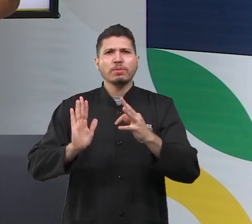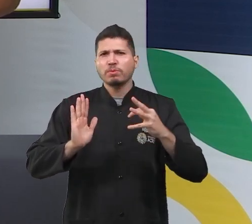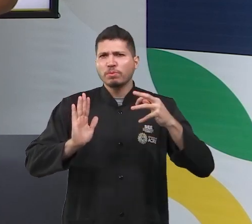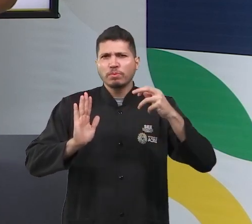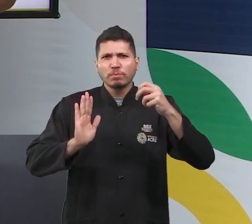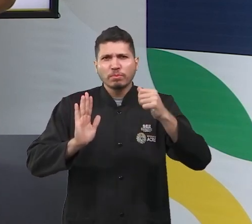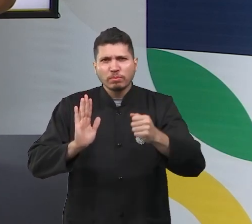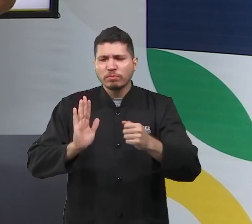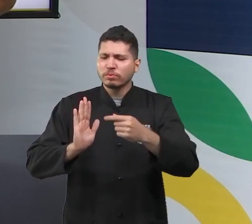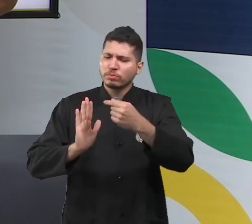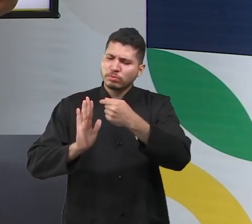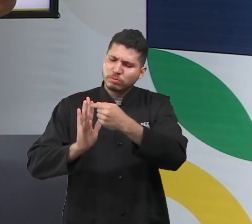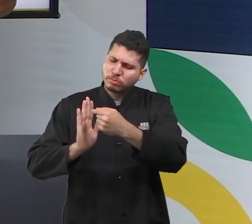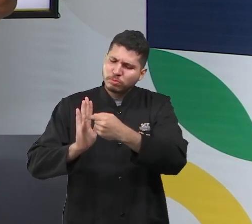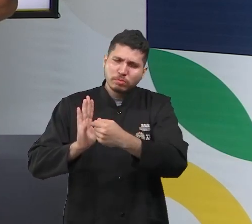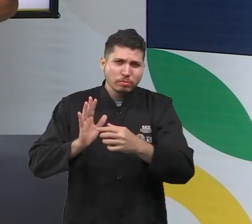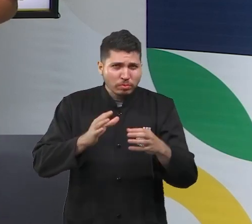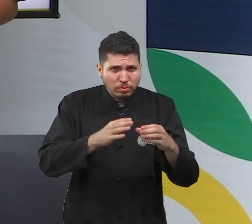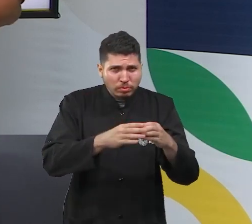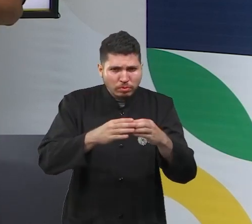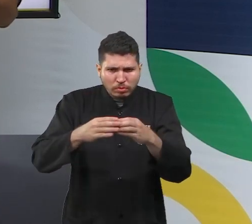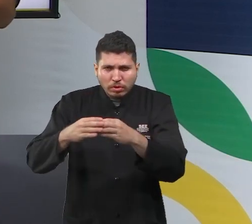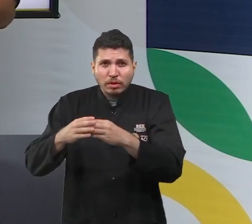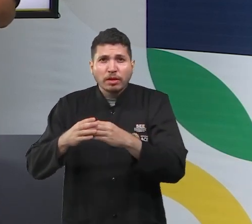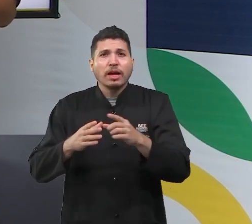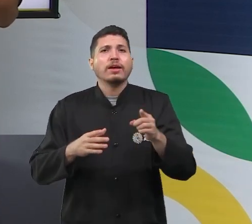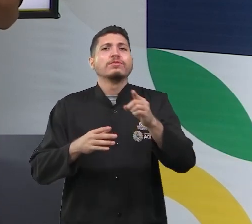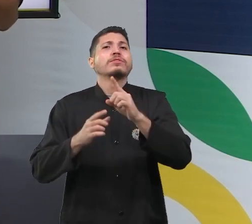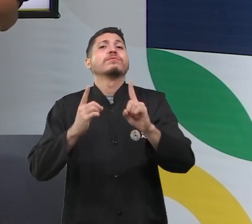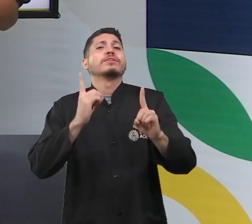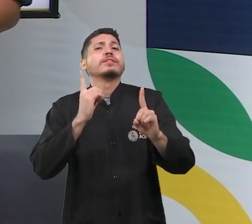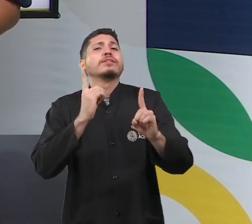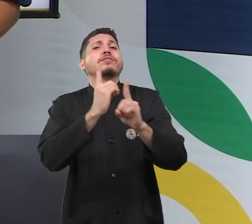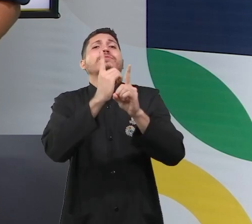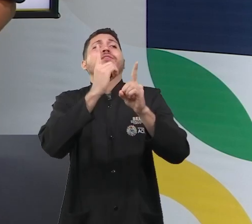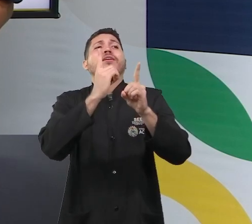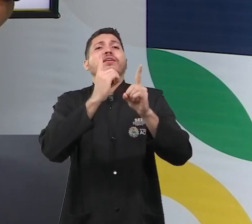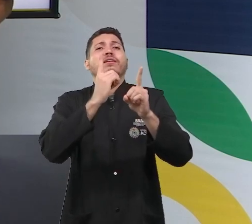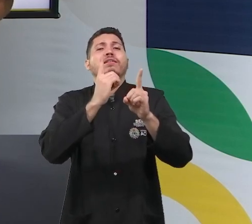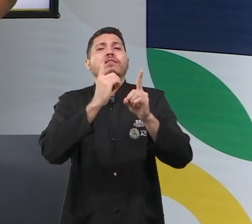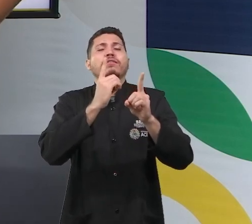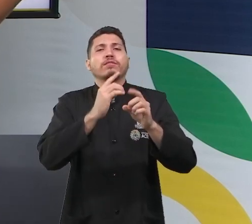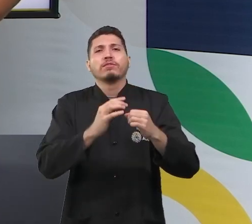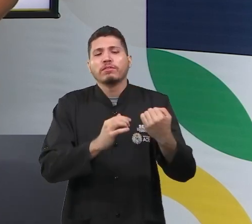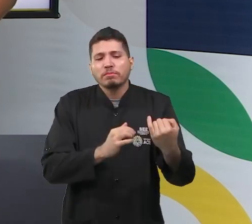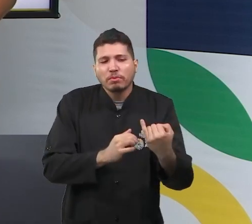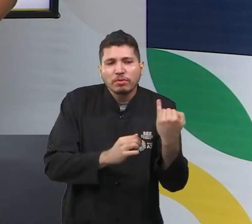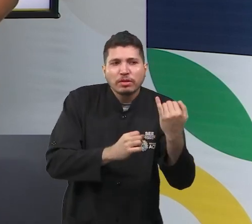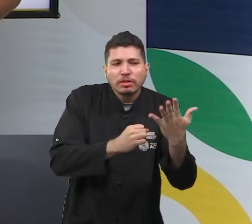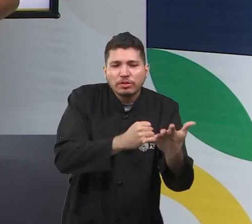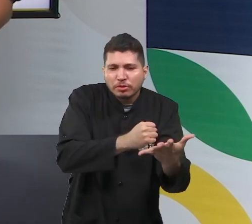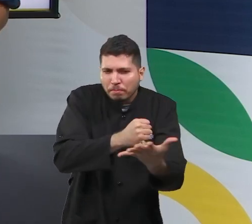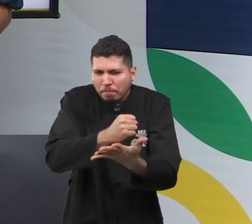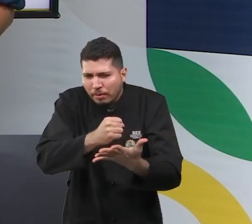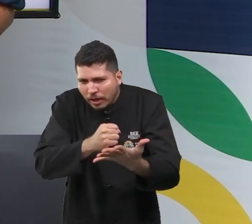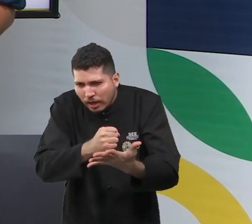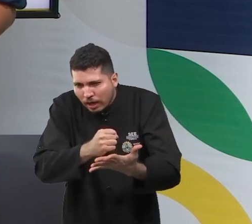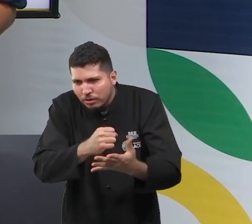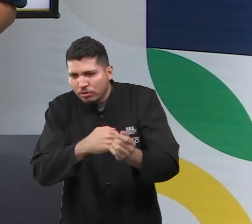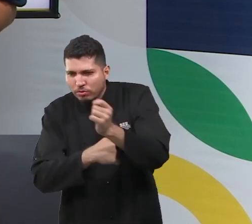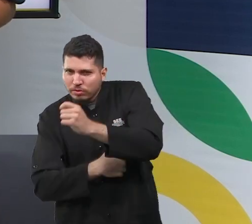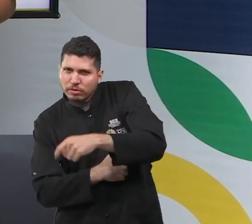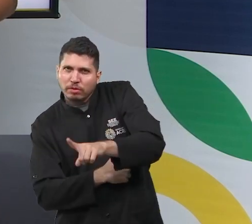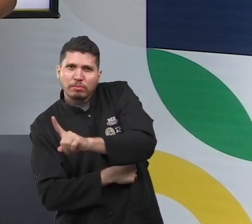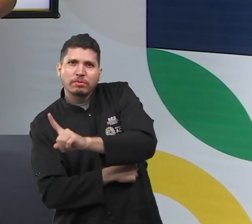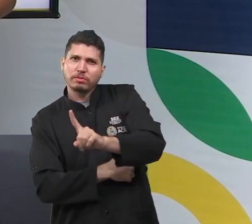necessários e os supérfluos, você consegue ver tudo que você tem para organizar o seu